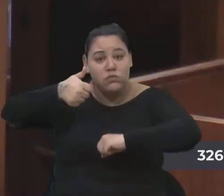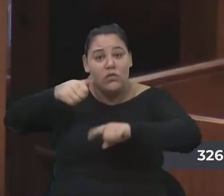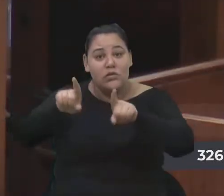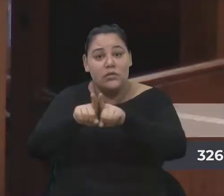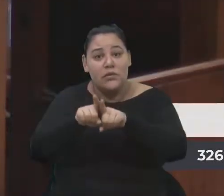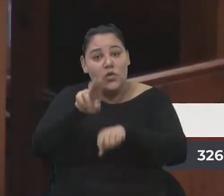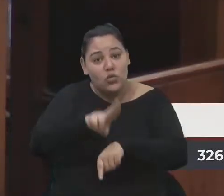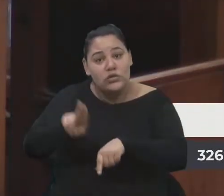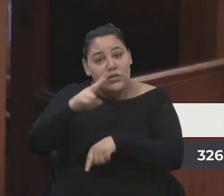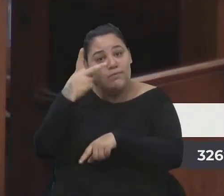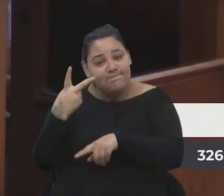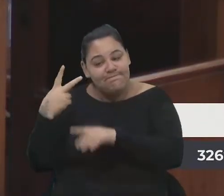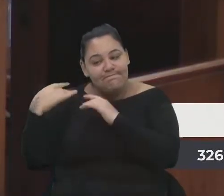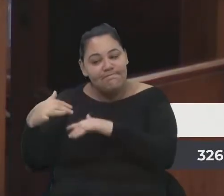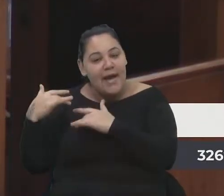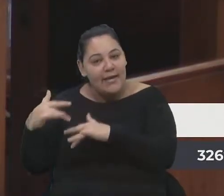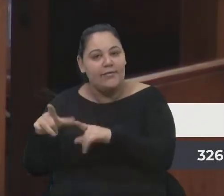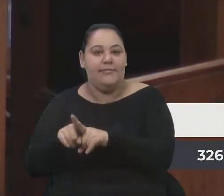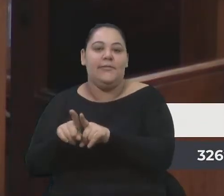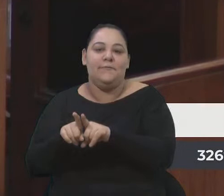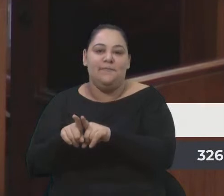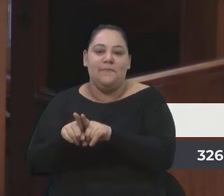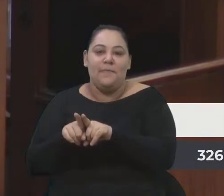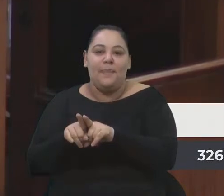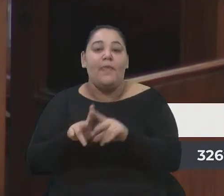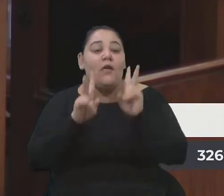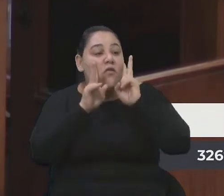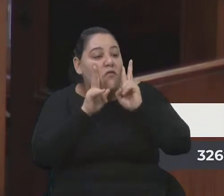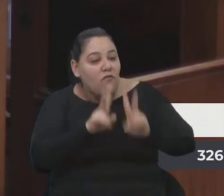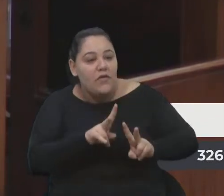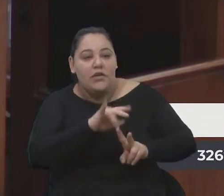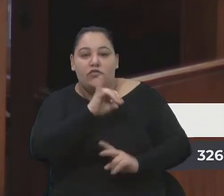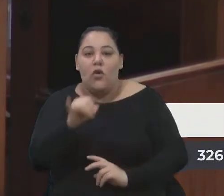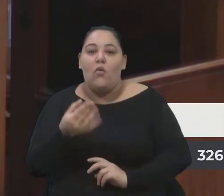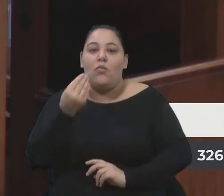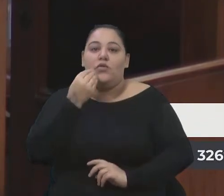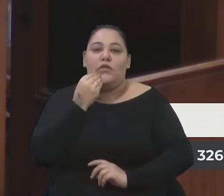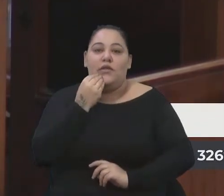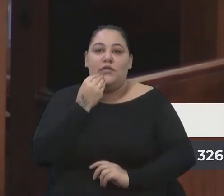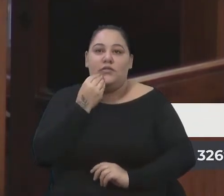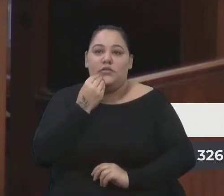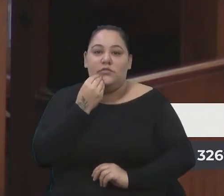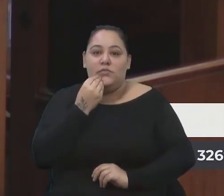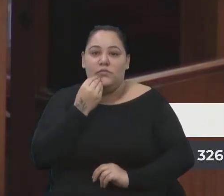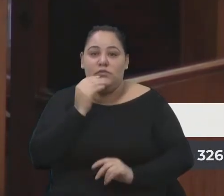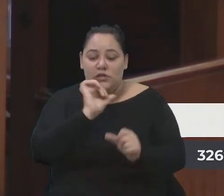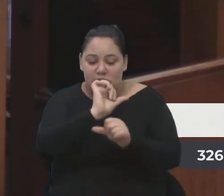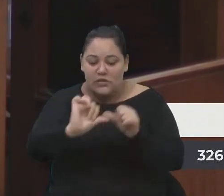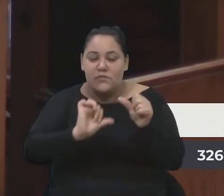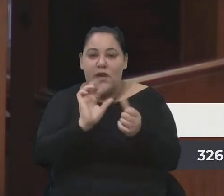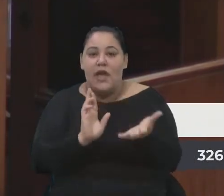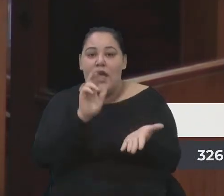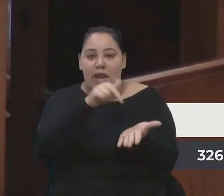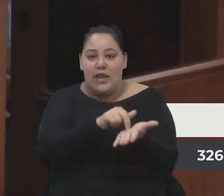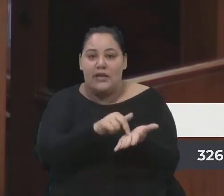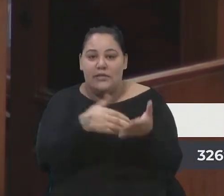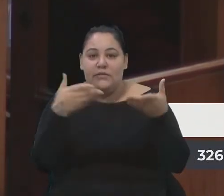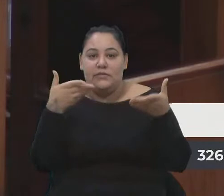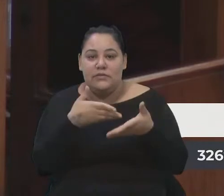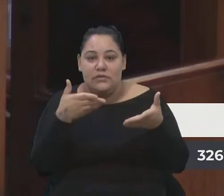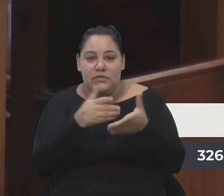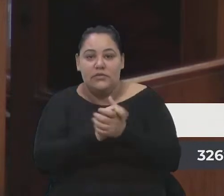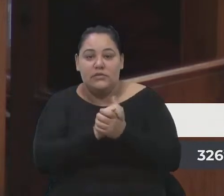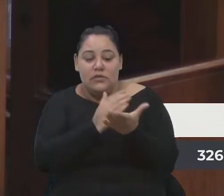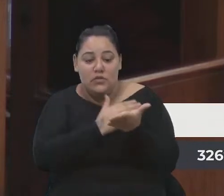rolo compressor. Então, eu vejo uma grande possibilidade disso se tornar realidade. Agora vou começar a